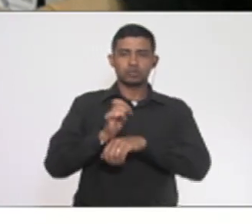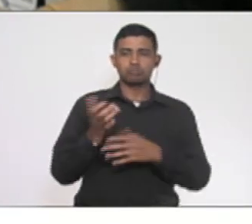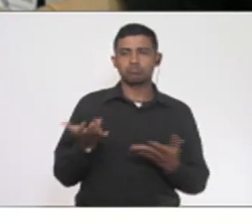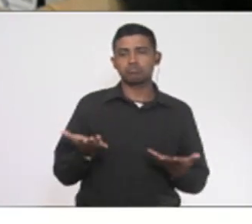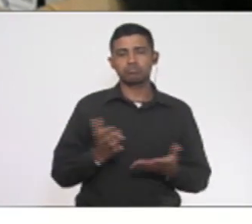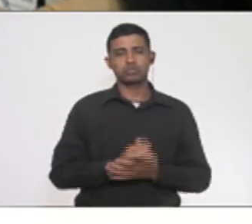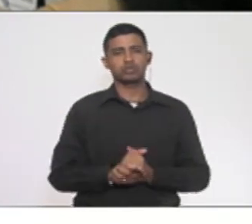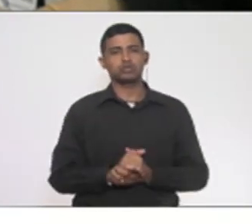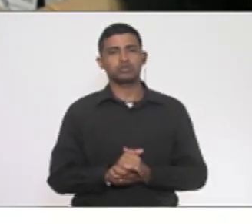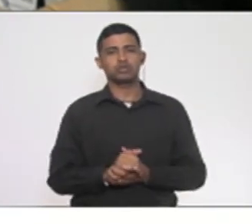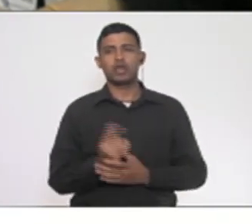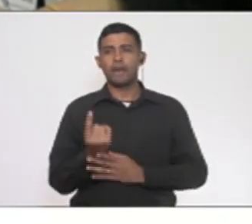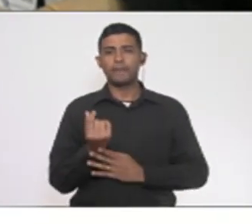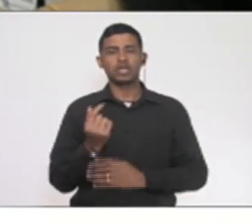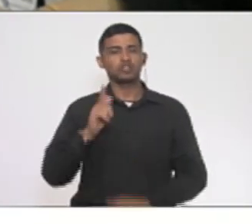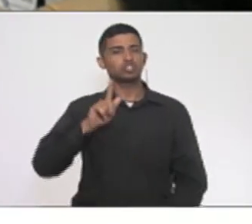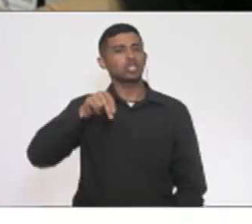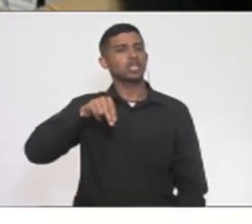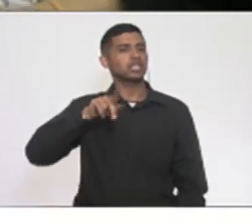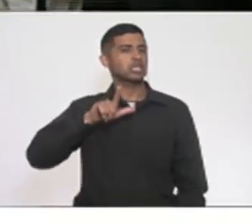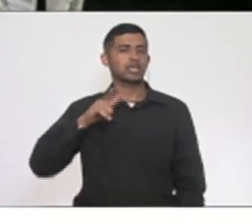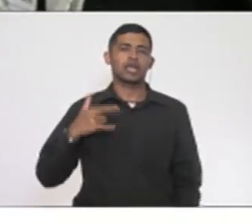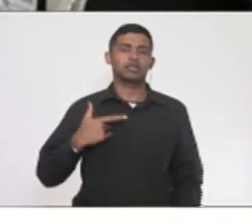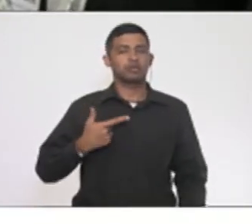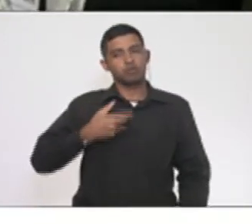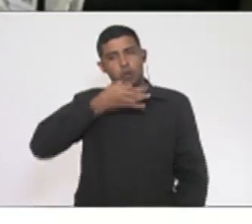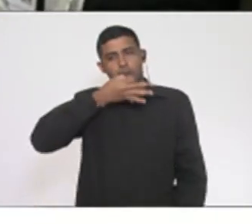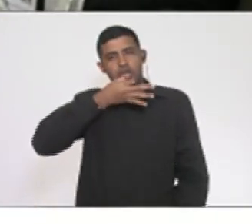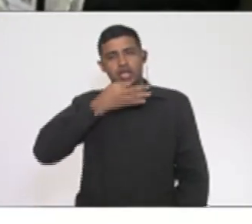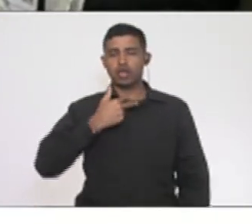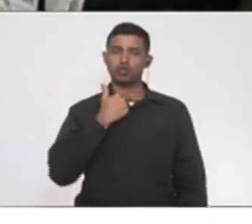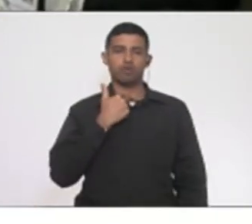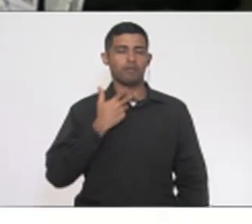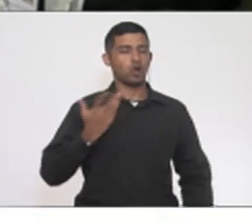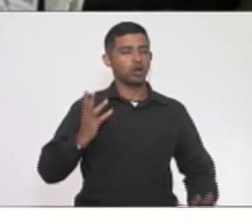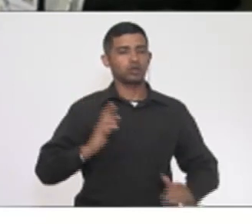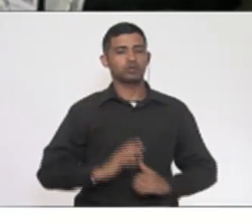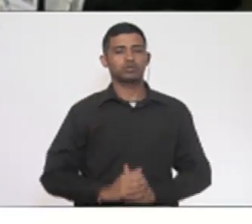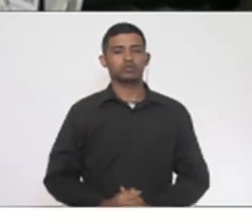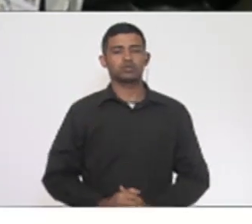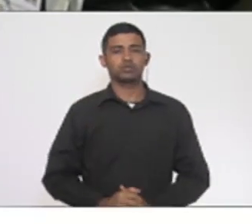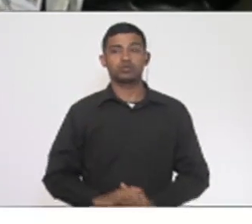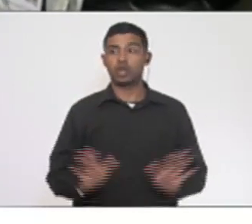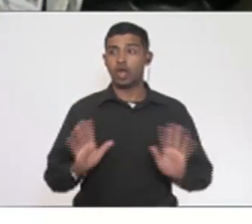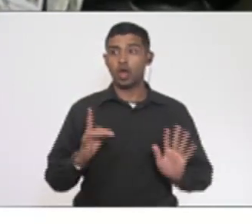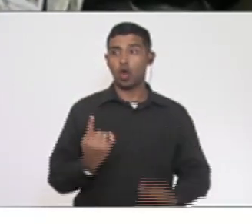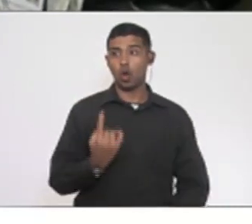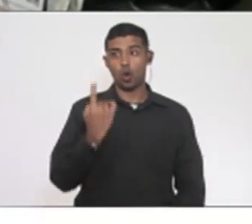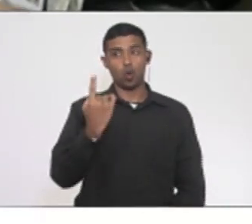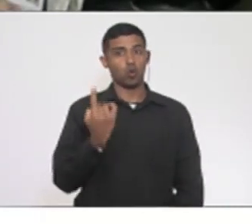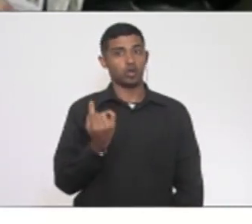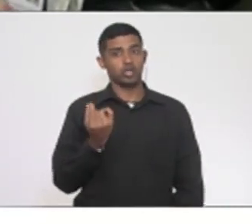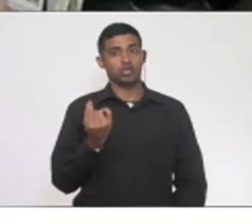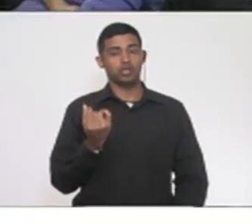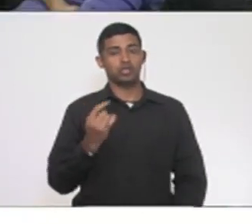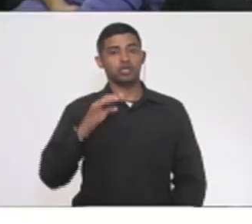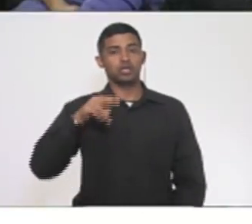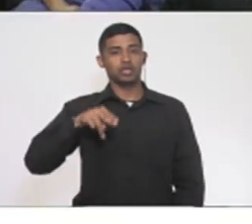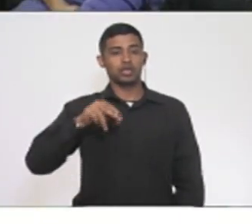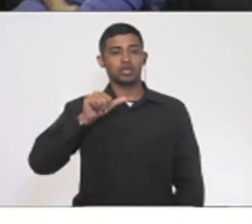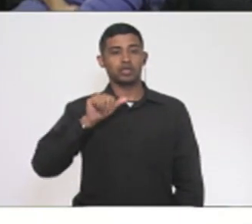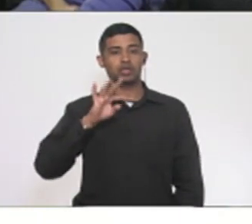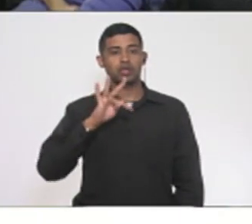e os preços do GNL, então eu não posso opinar diretamente sobre esse assunto. Não, a tarifa é única também na distribuição. A